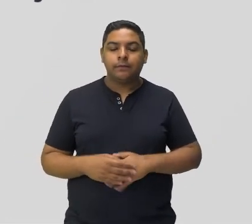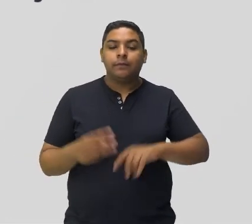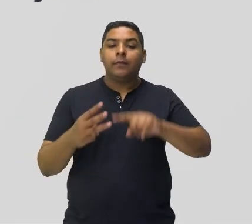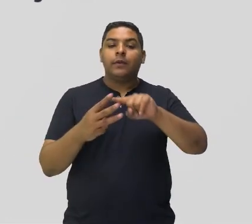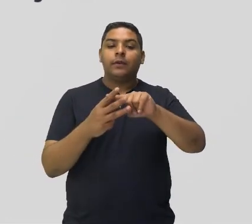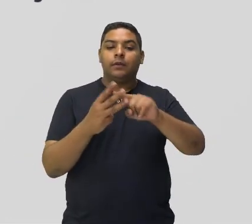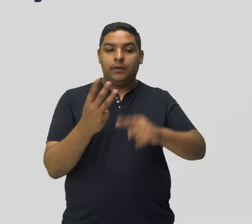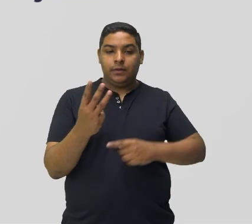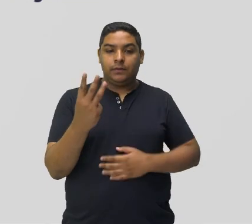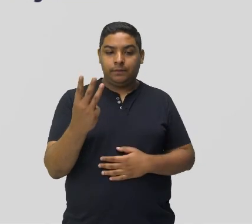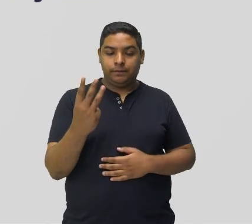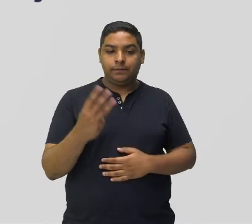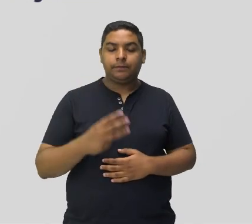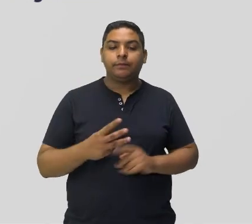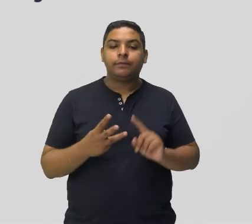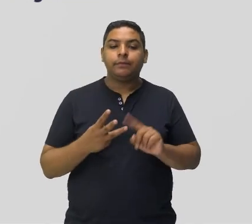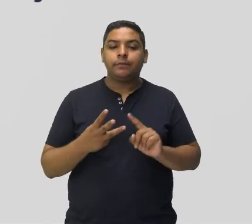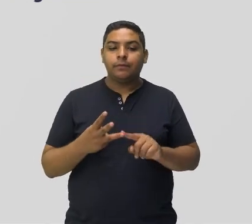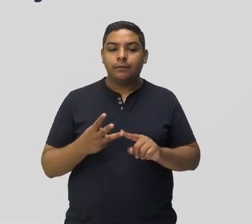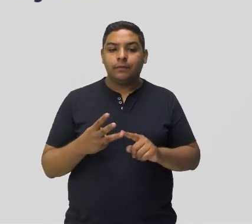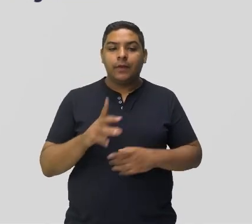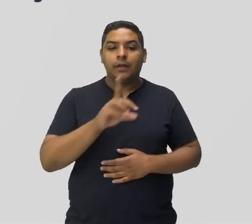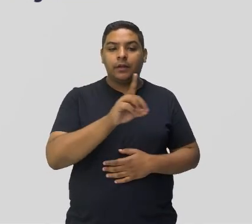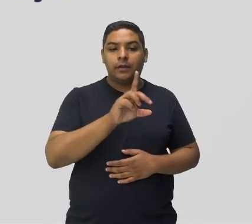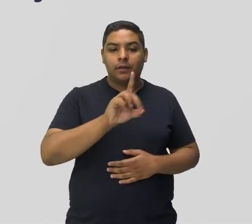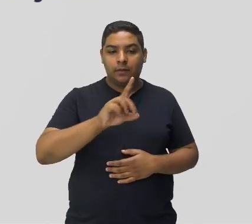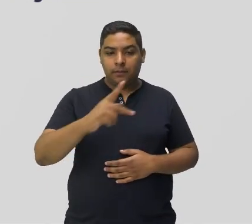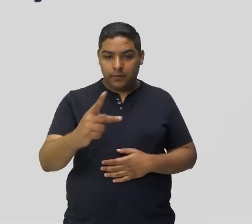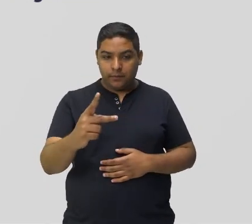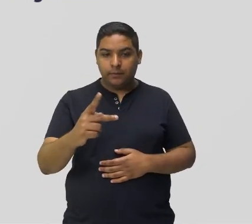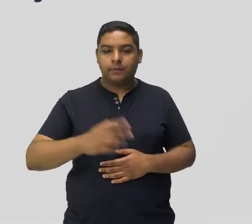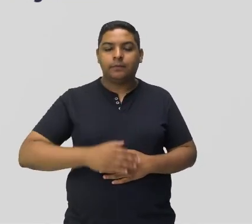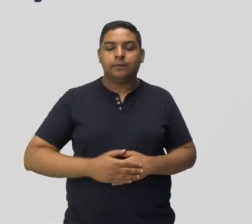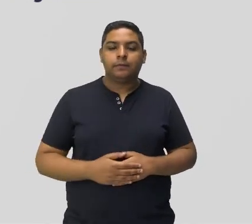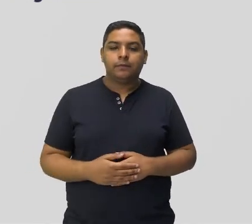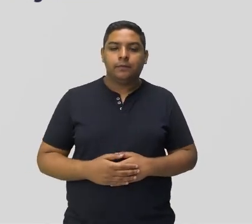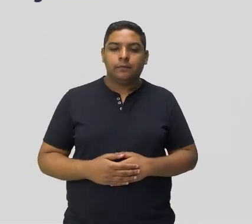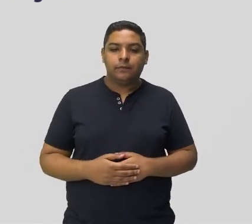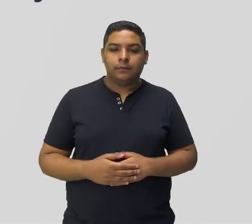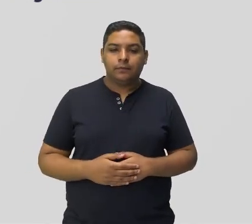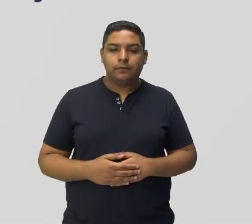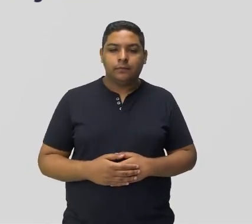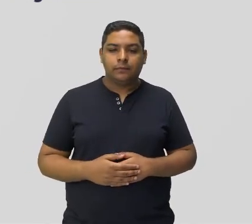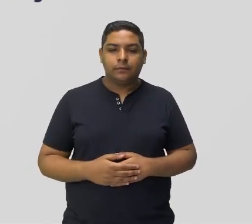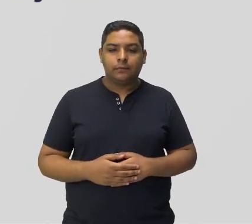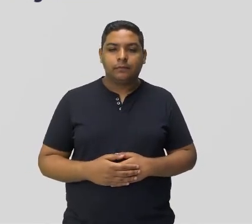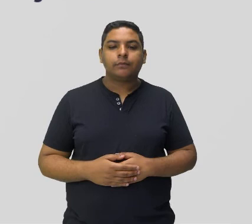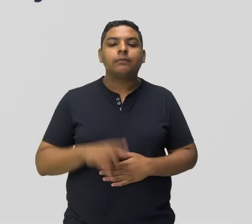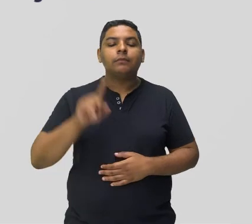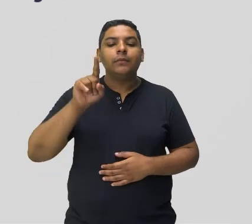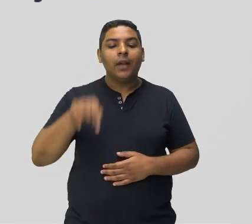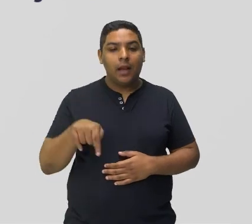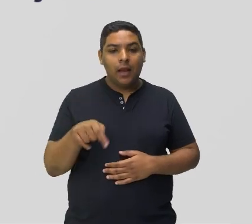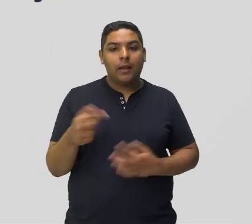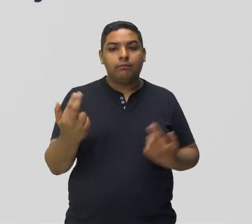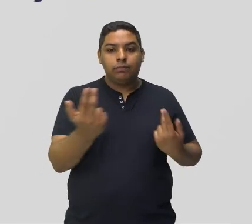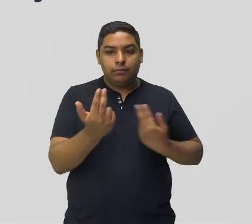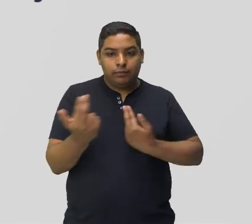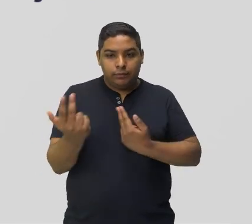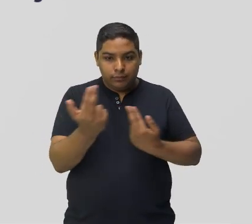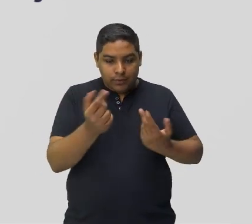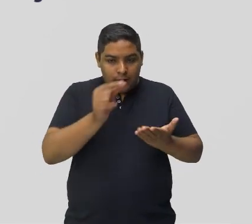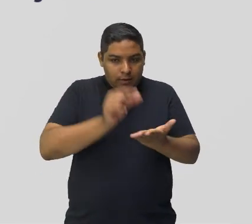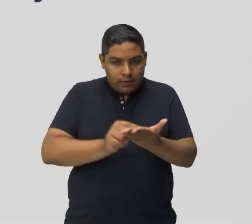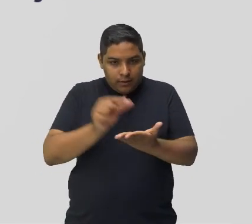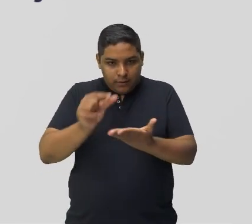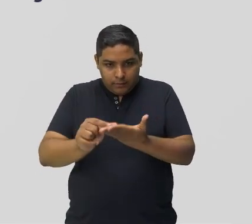terceira afirmativa. A DDP, a diferença de potencial, é a mesma em cada capacitor da